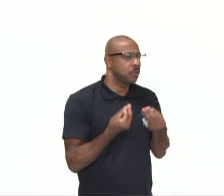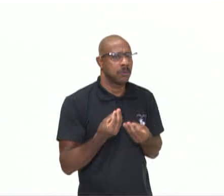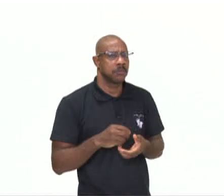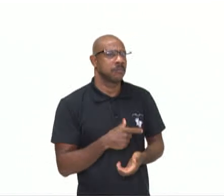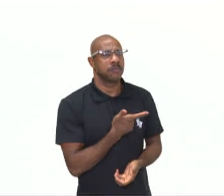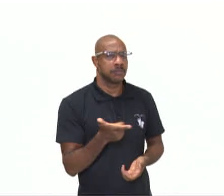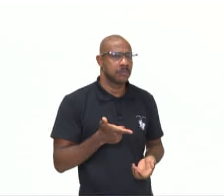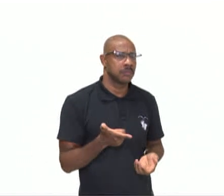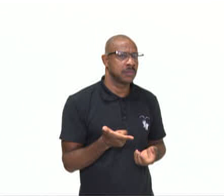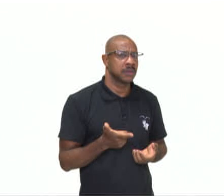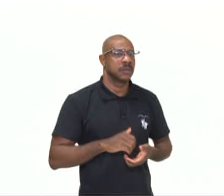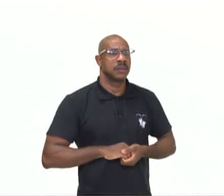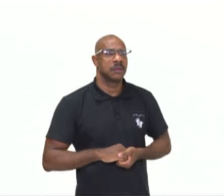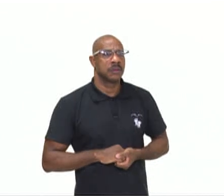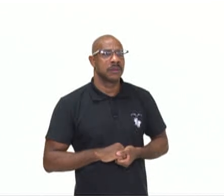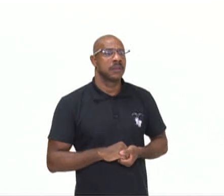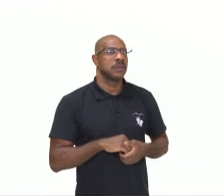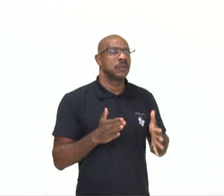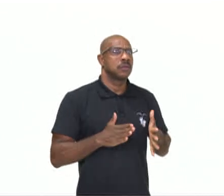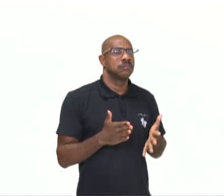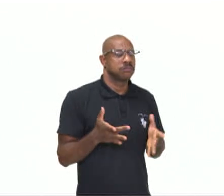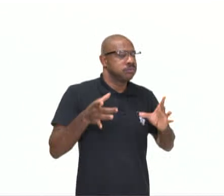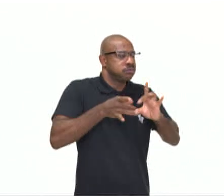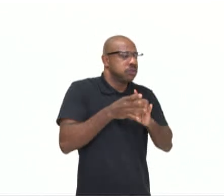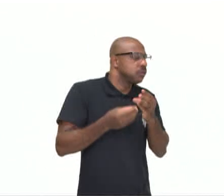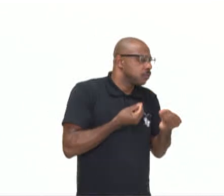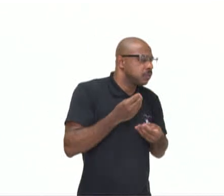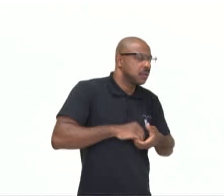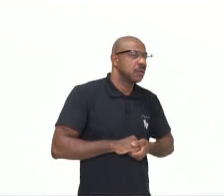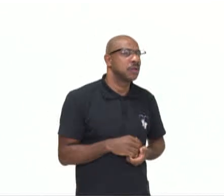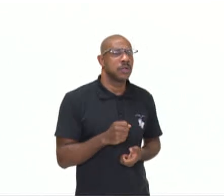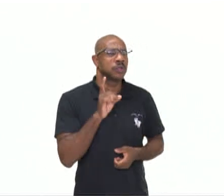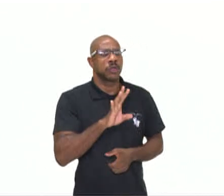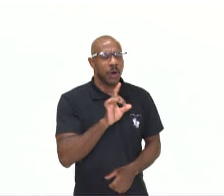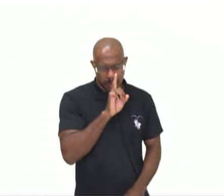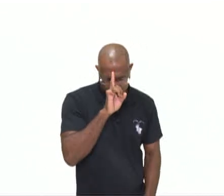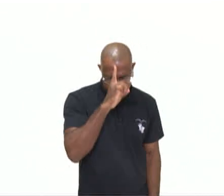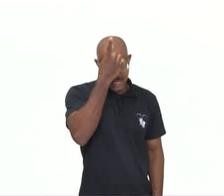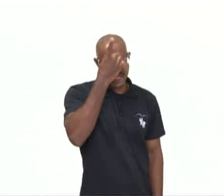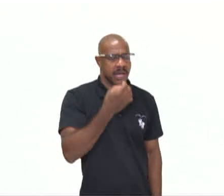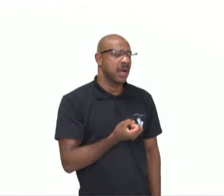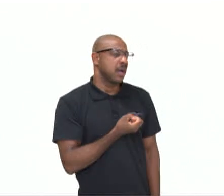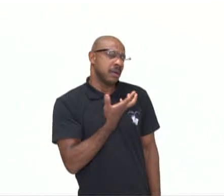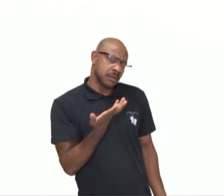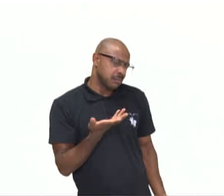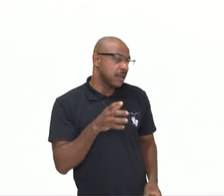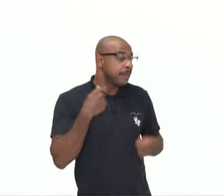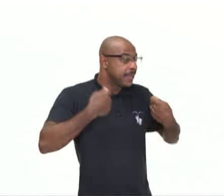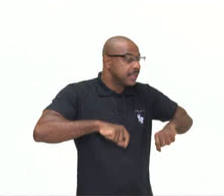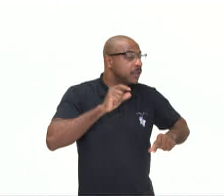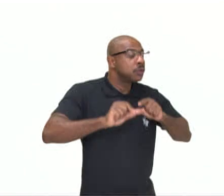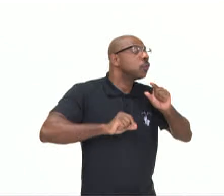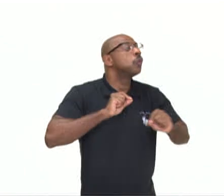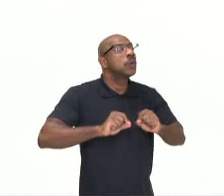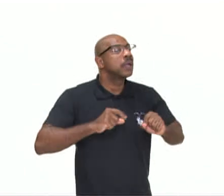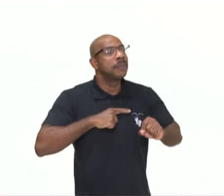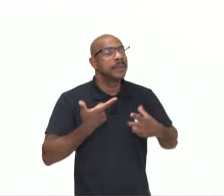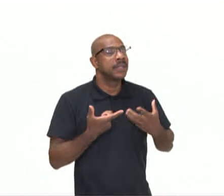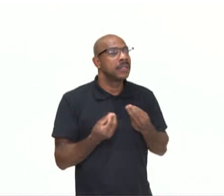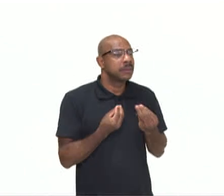não Opa bom se ele com sinalização não basta uma ideia uma boa intenção é preciso que haja